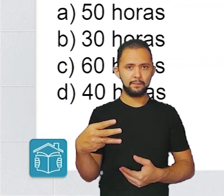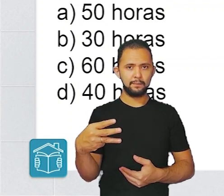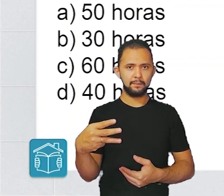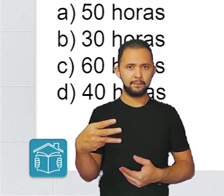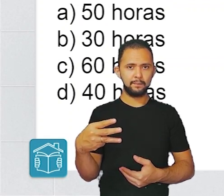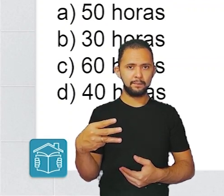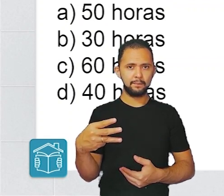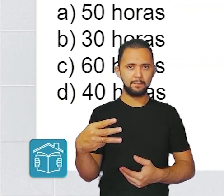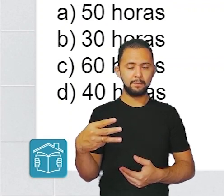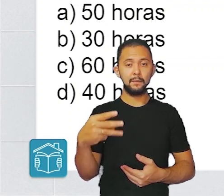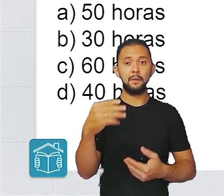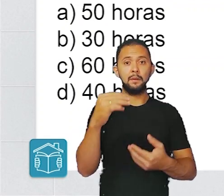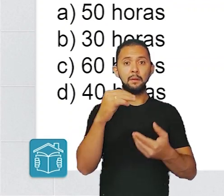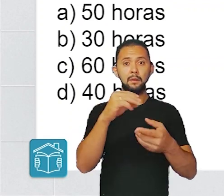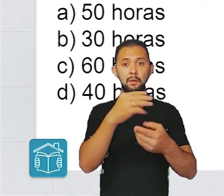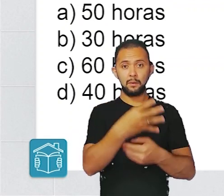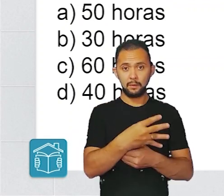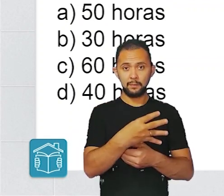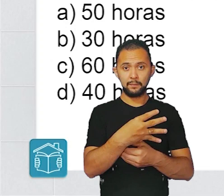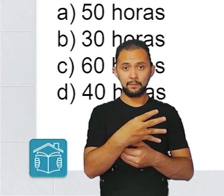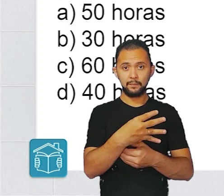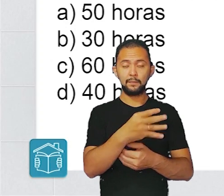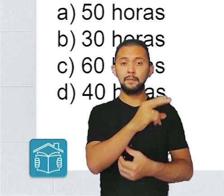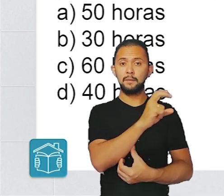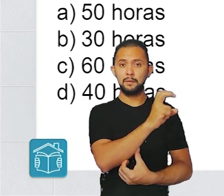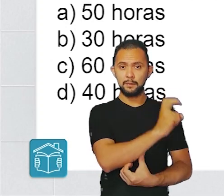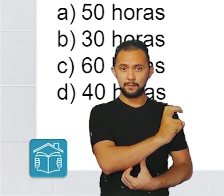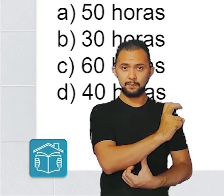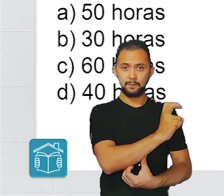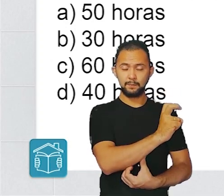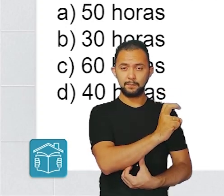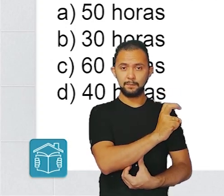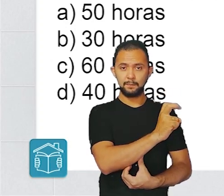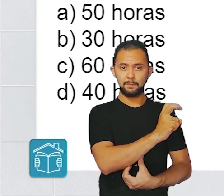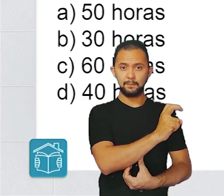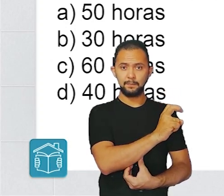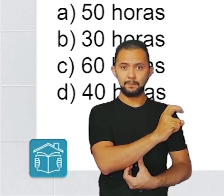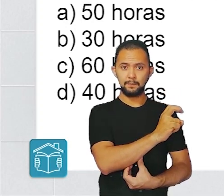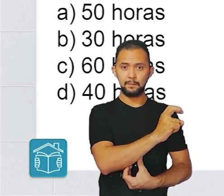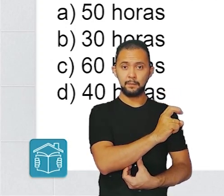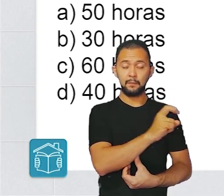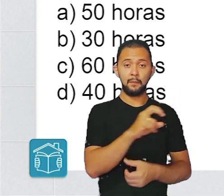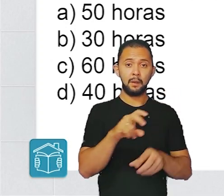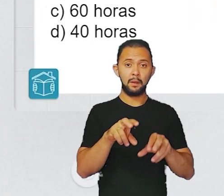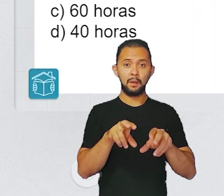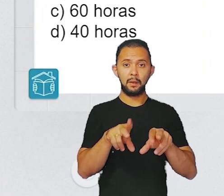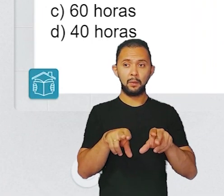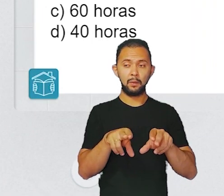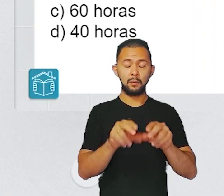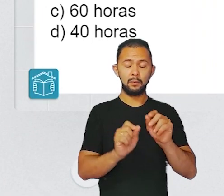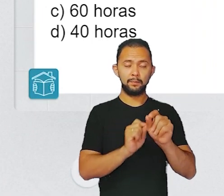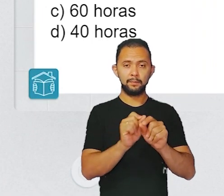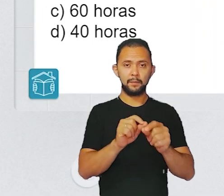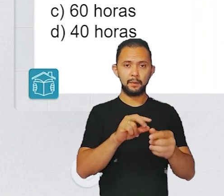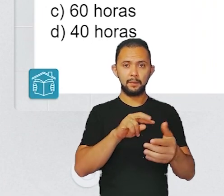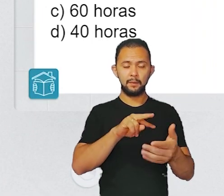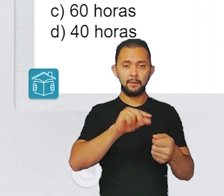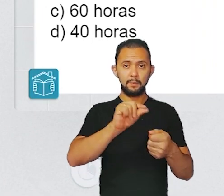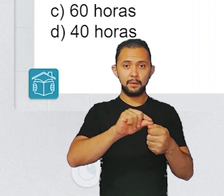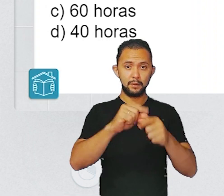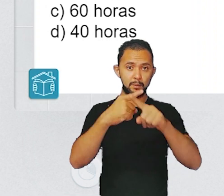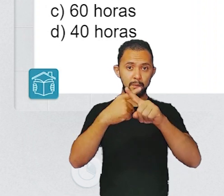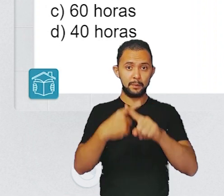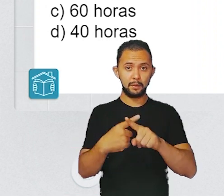3, 4 e 5 é igual à multiplicação de todos